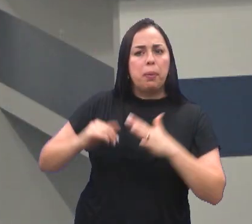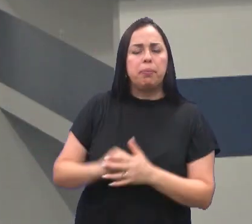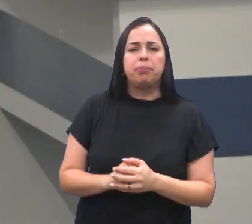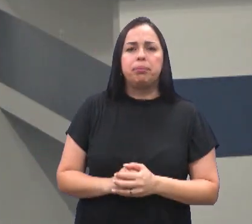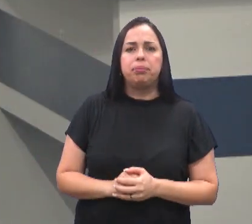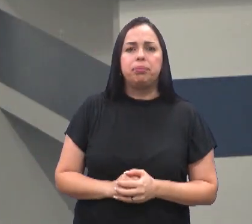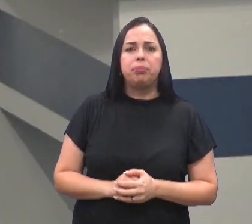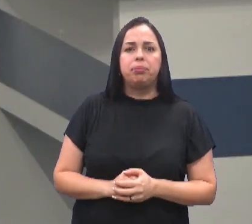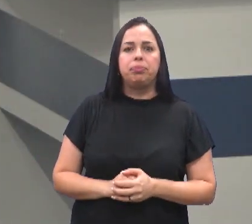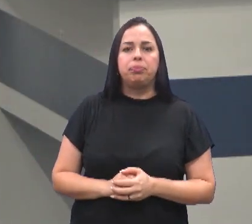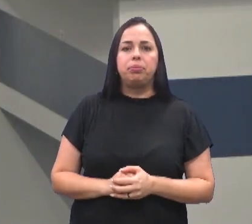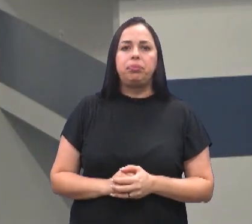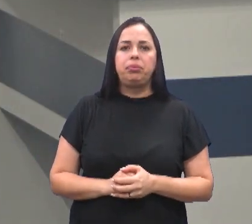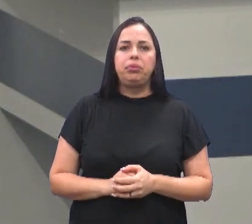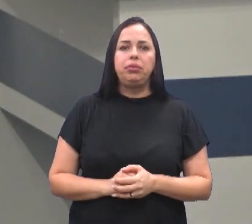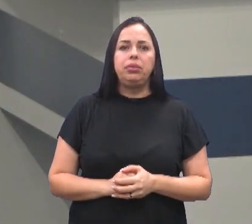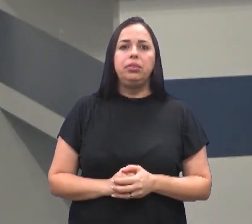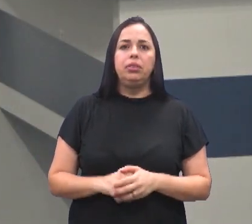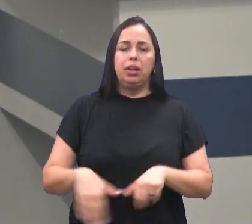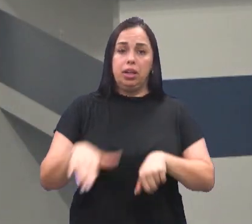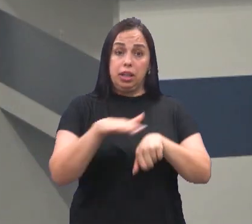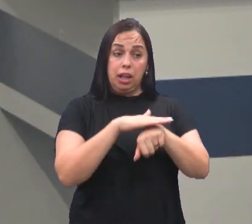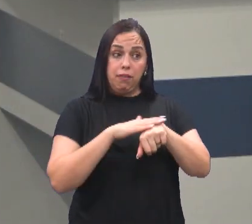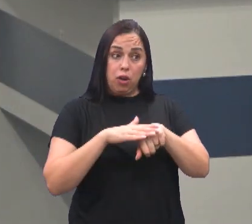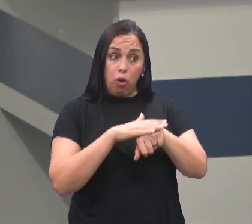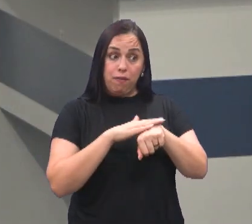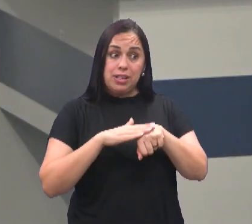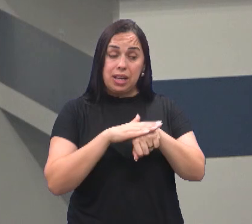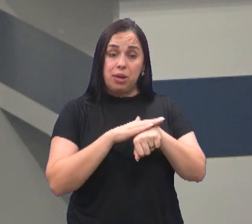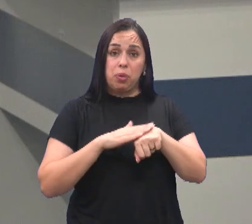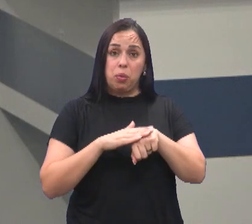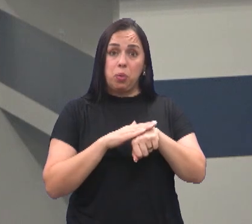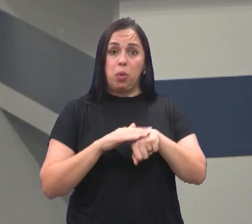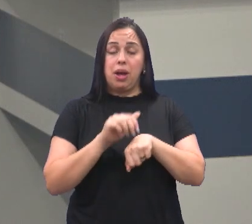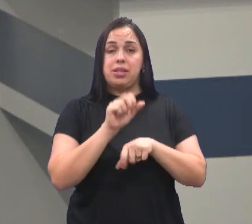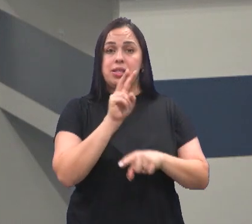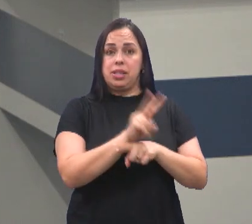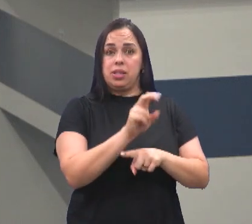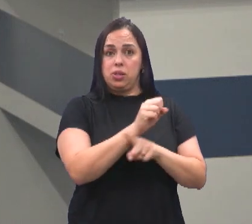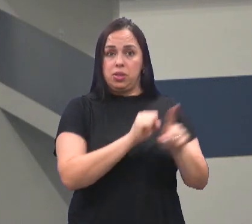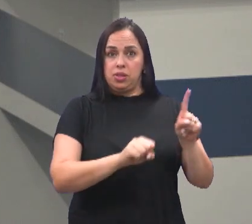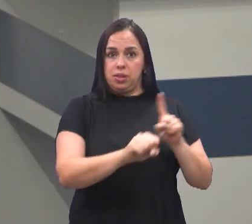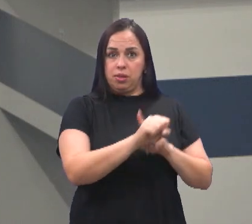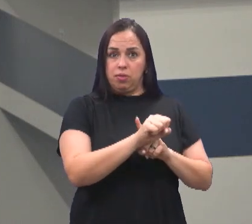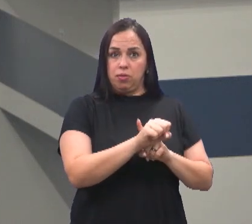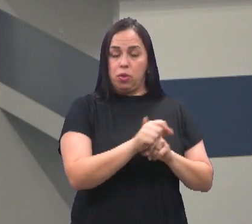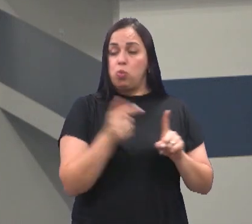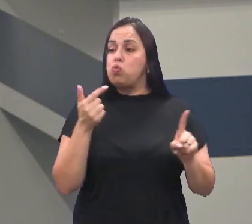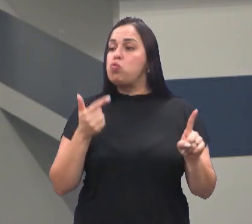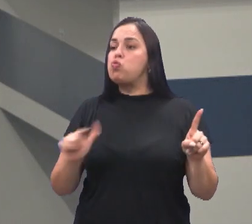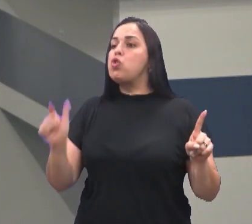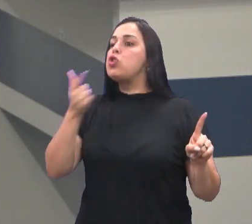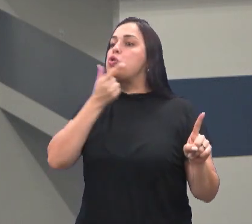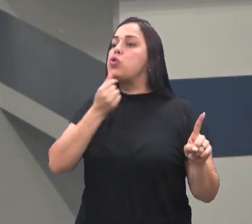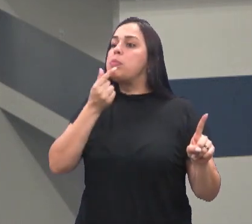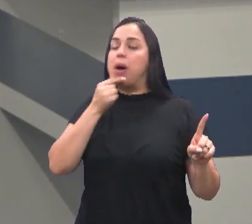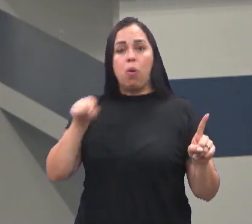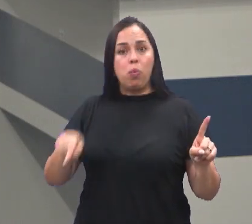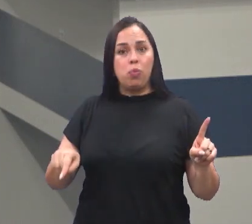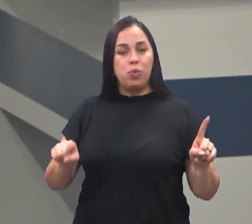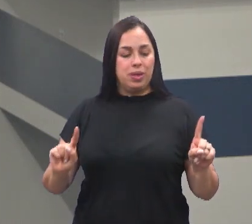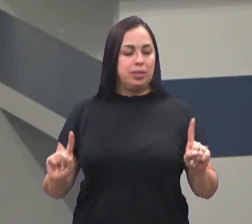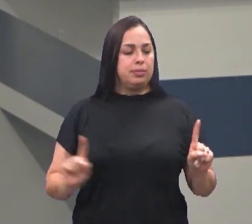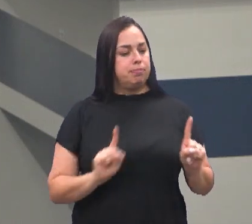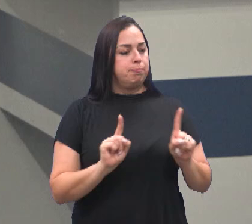Quem foi, inclusive, falar com a direção com a assistente social foi o outro irmão, solidário, né? Foi lá